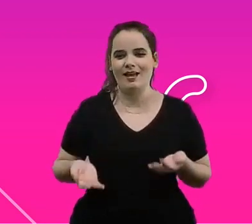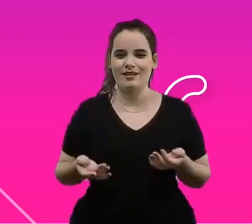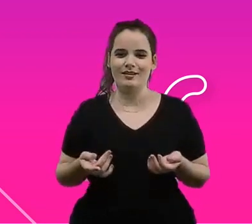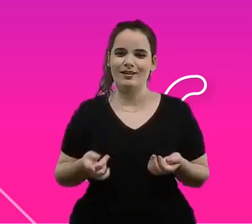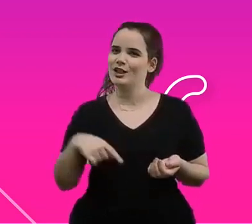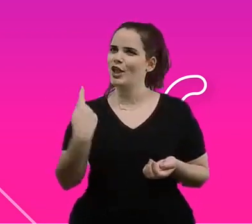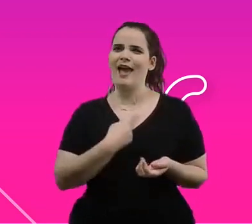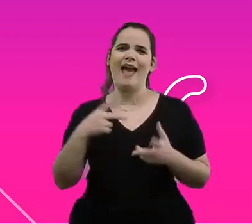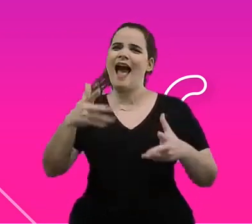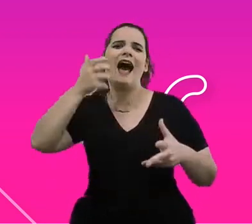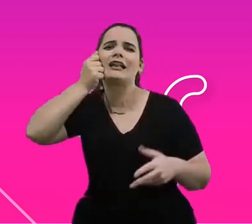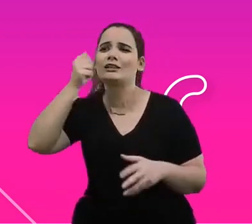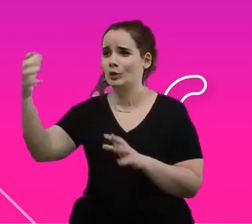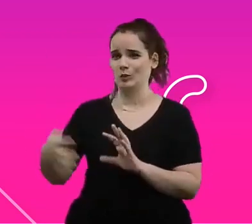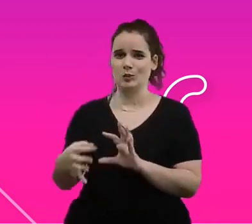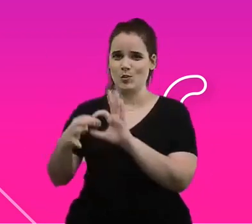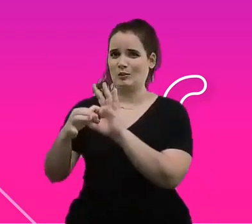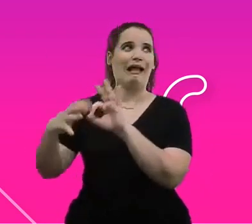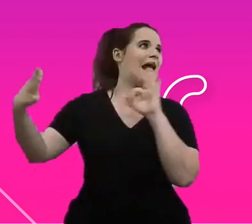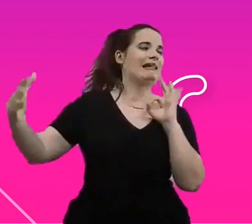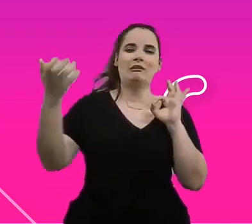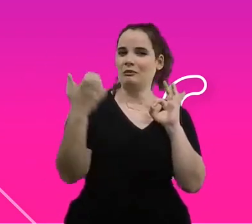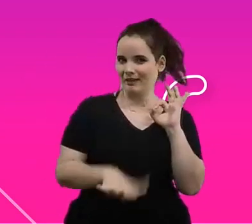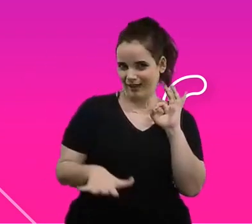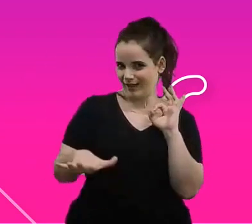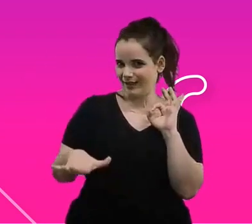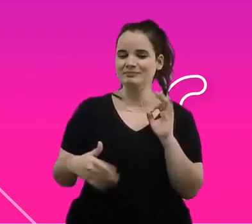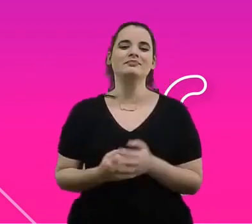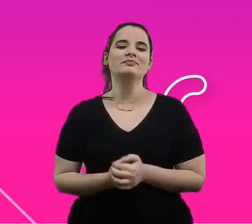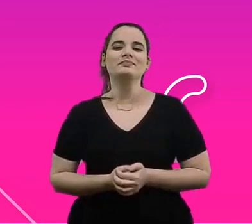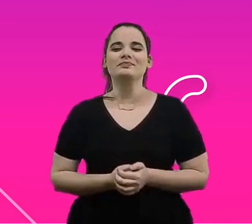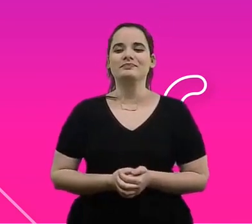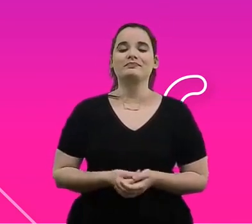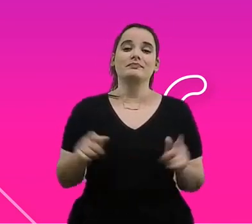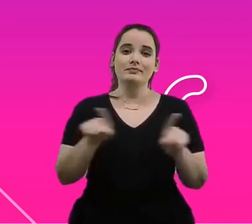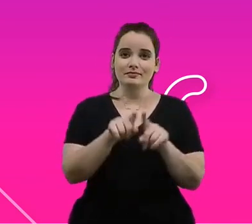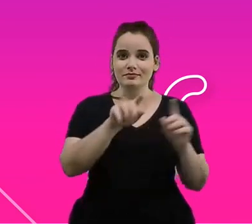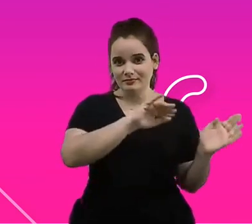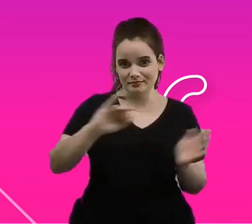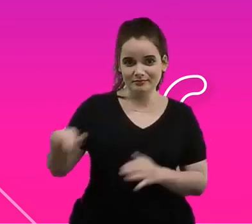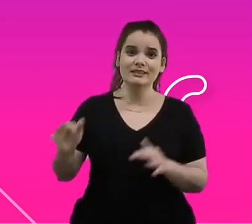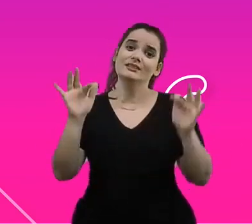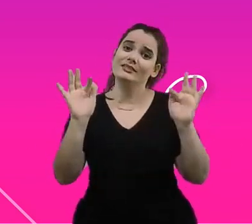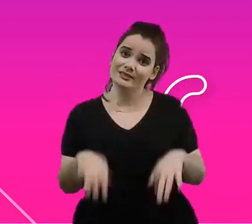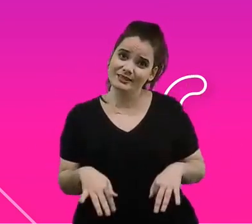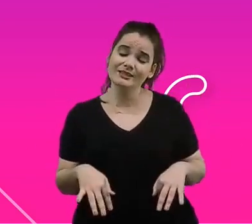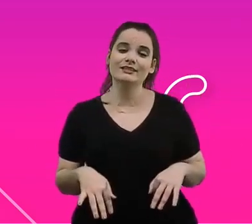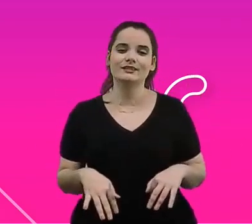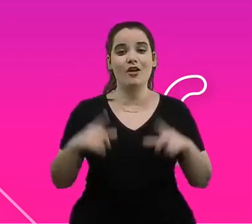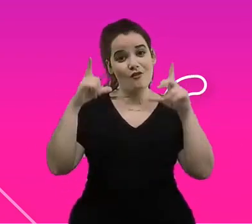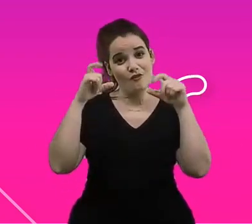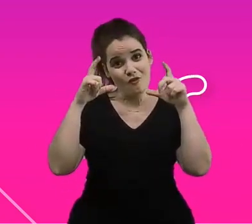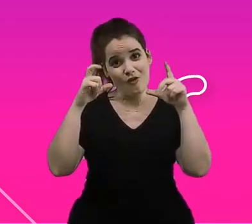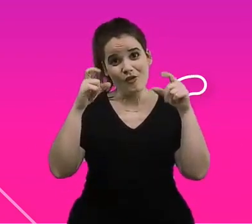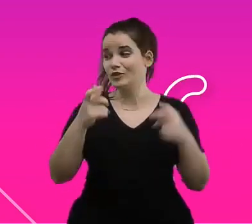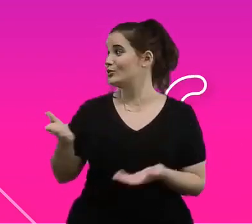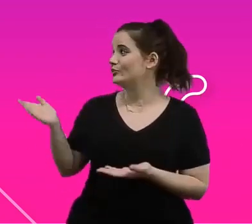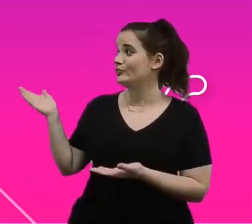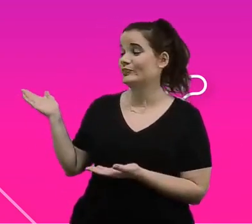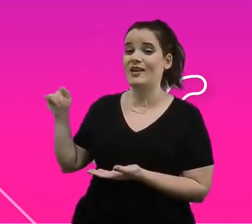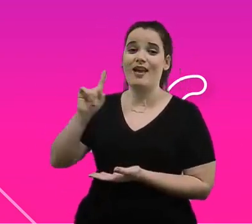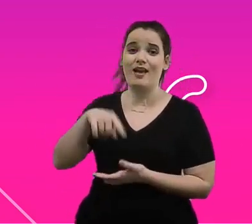acabou sendo um ator dependente de outros atores para soluções de transparência. Apesar de a gente ser o agente